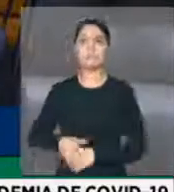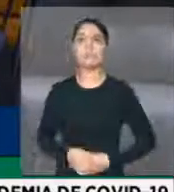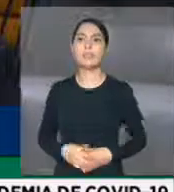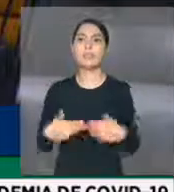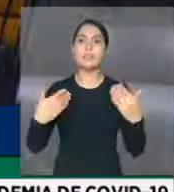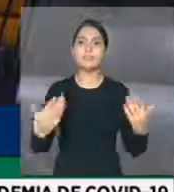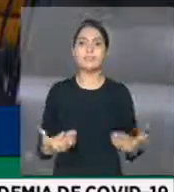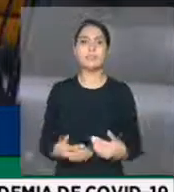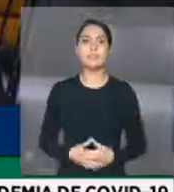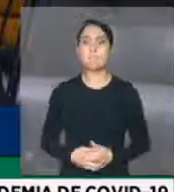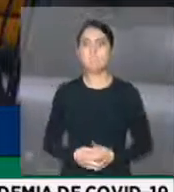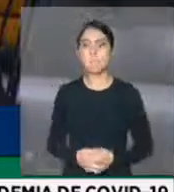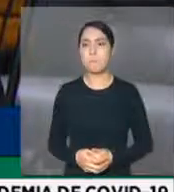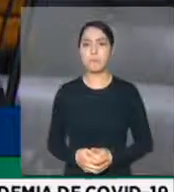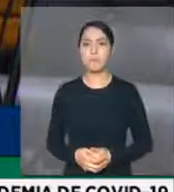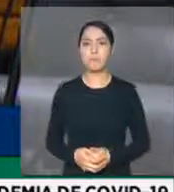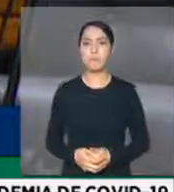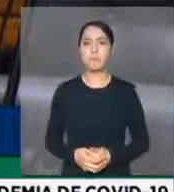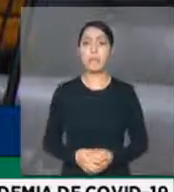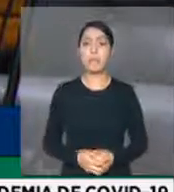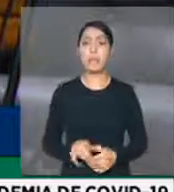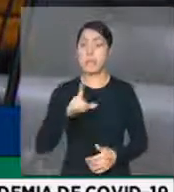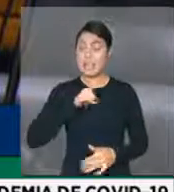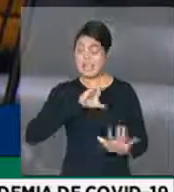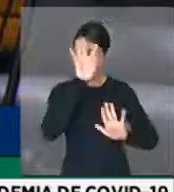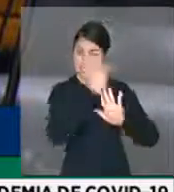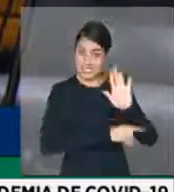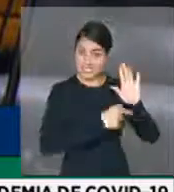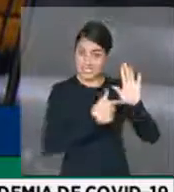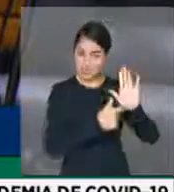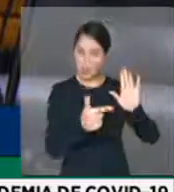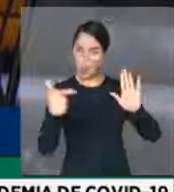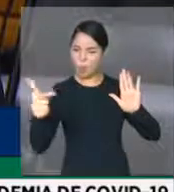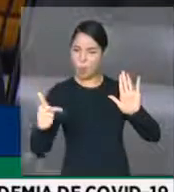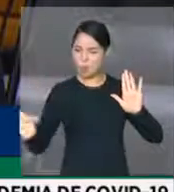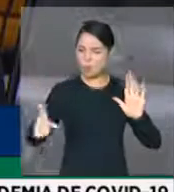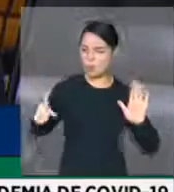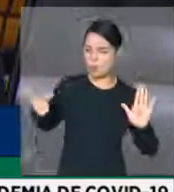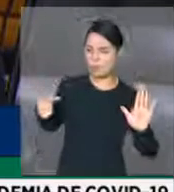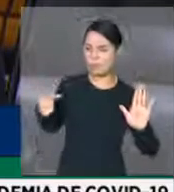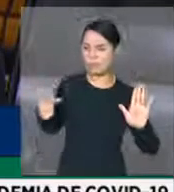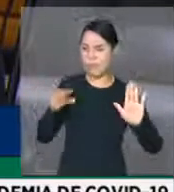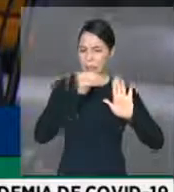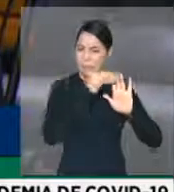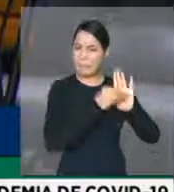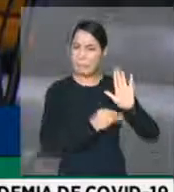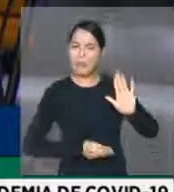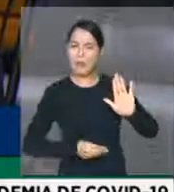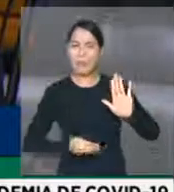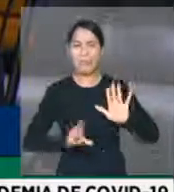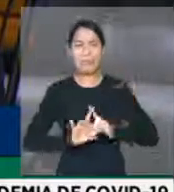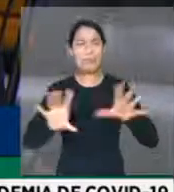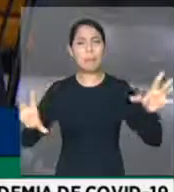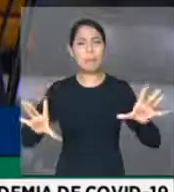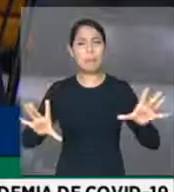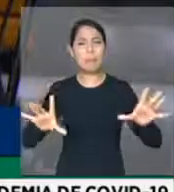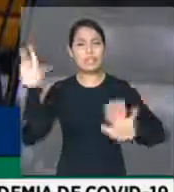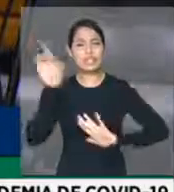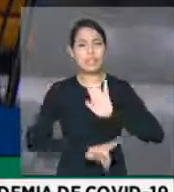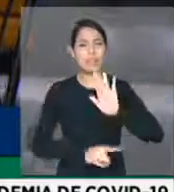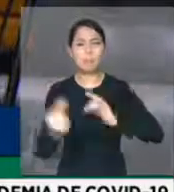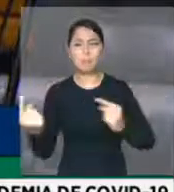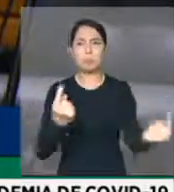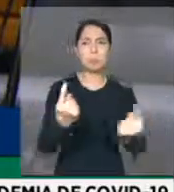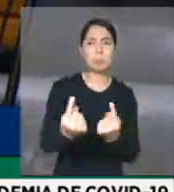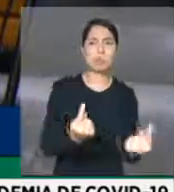abre precedentes para que votemos outras questões que vão limitar os direitos individuais.